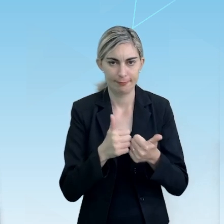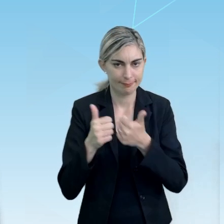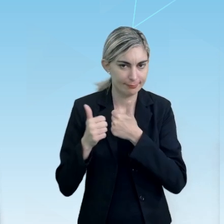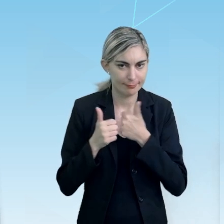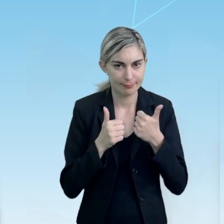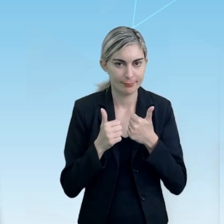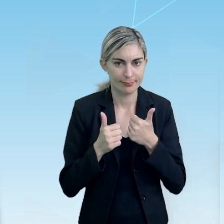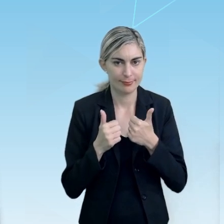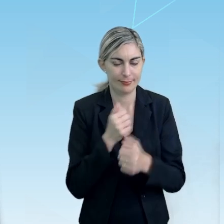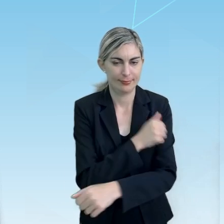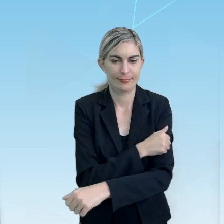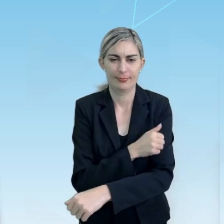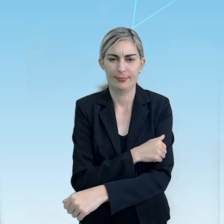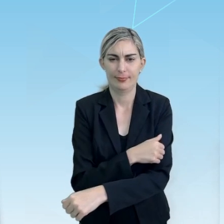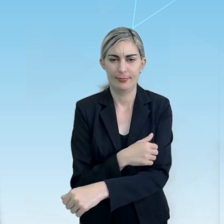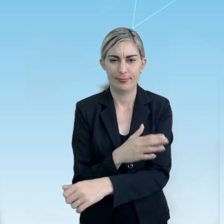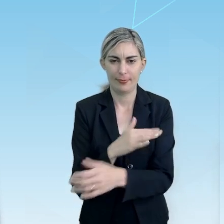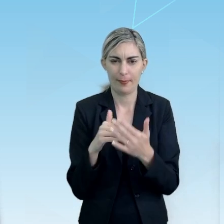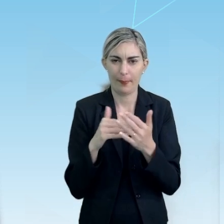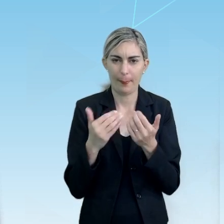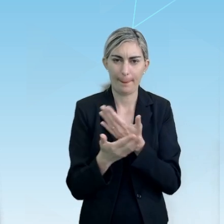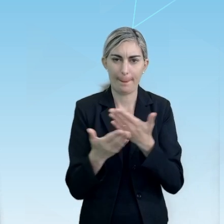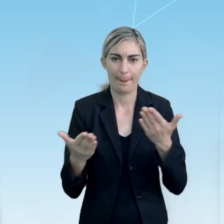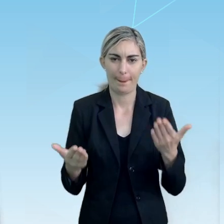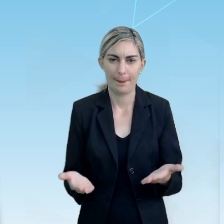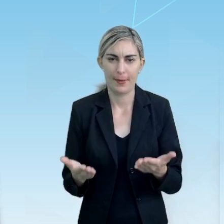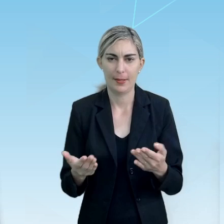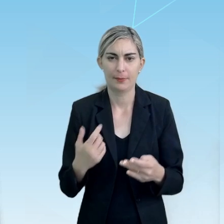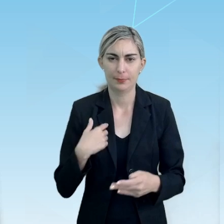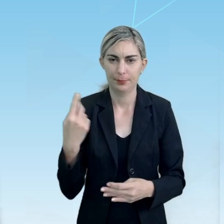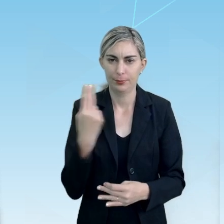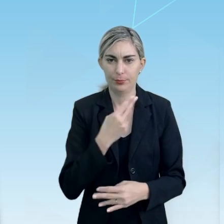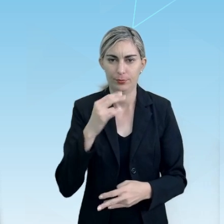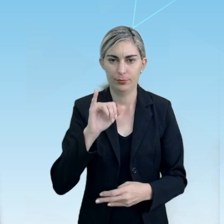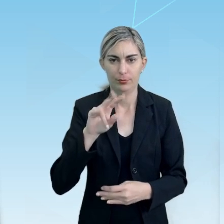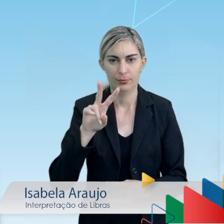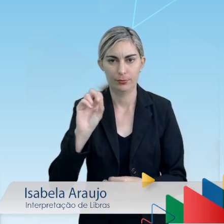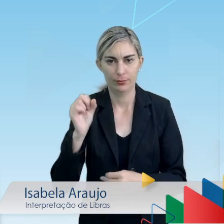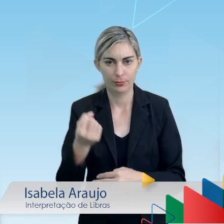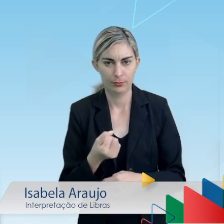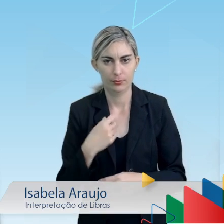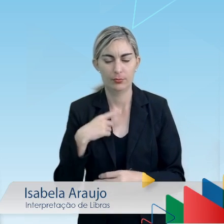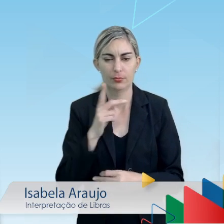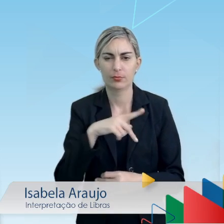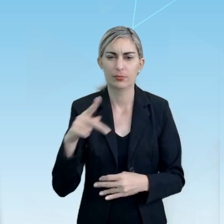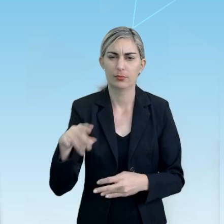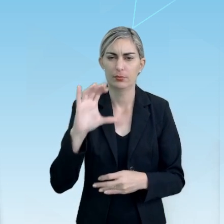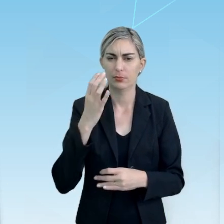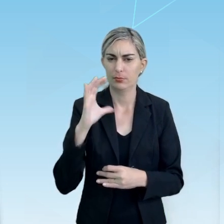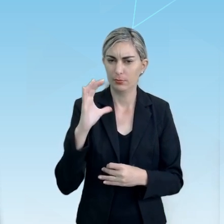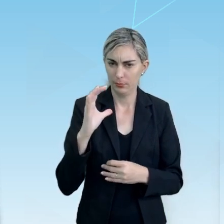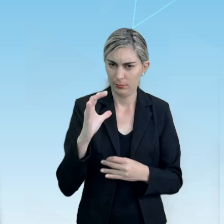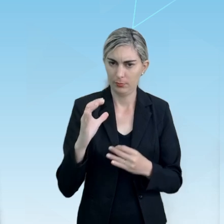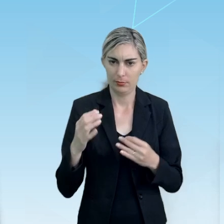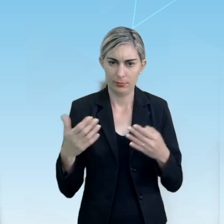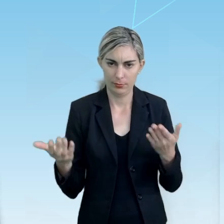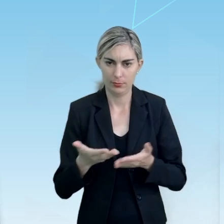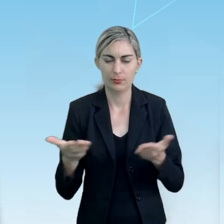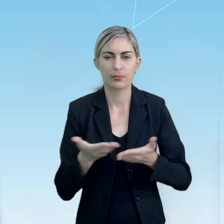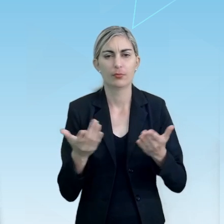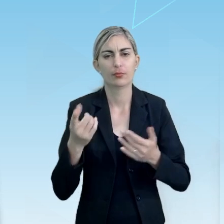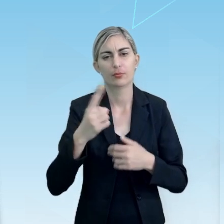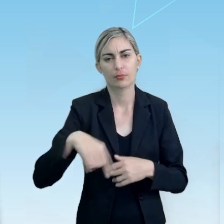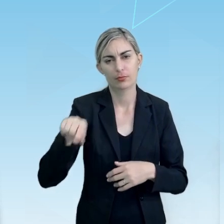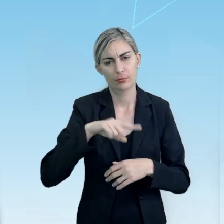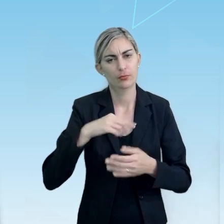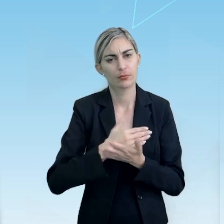Olá meus queridos alunos tudo bem com vocês meu nome é Luiz Fernando Eu sou professor de ciências e hoje